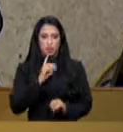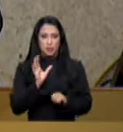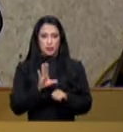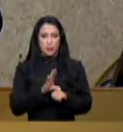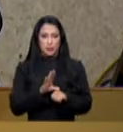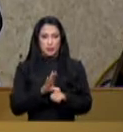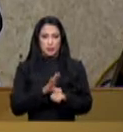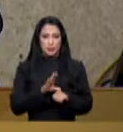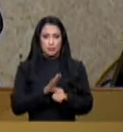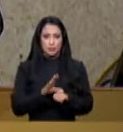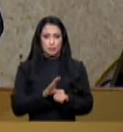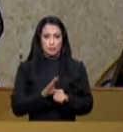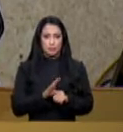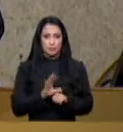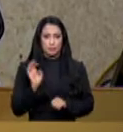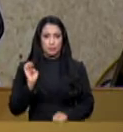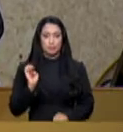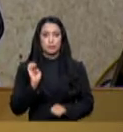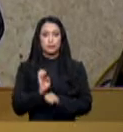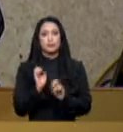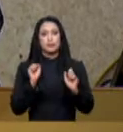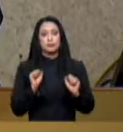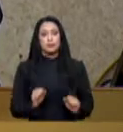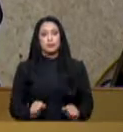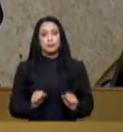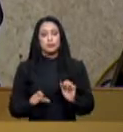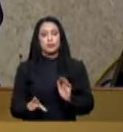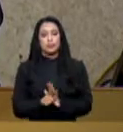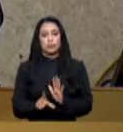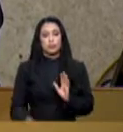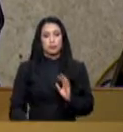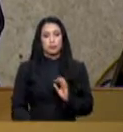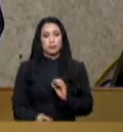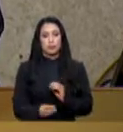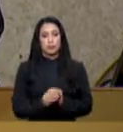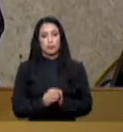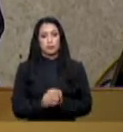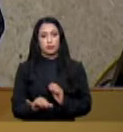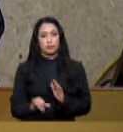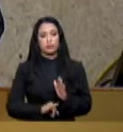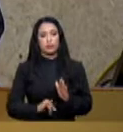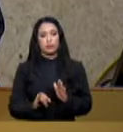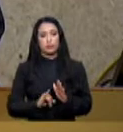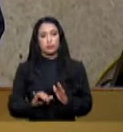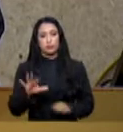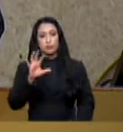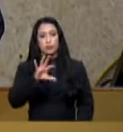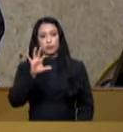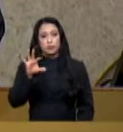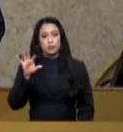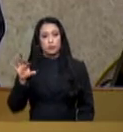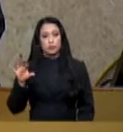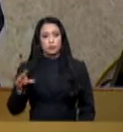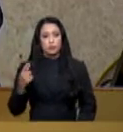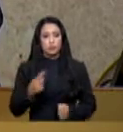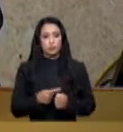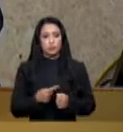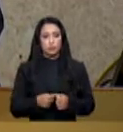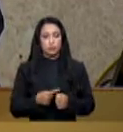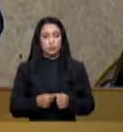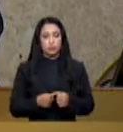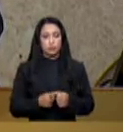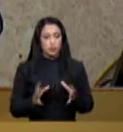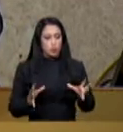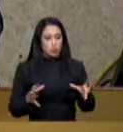Federal. Os estados poderão, mediante lei complementar, instituir regiões metropolitanas, aglomerações